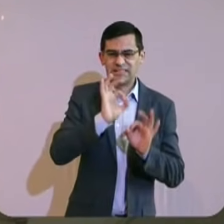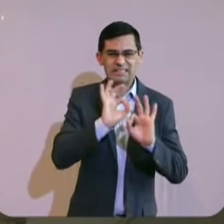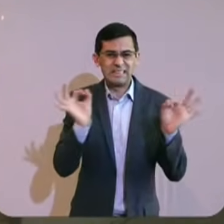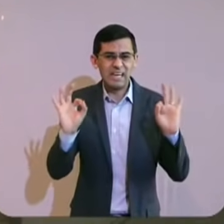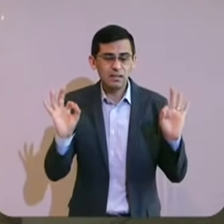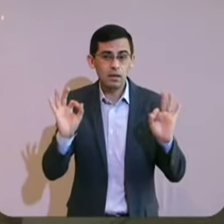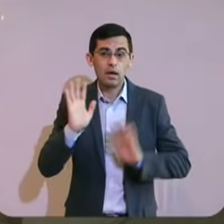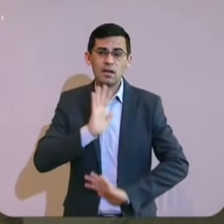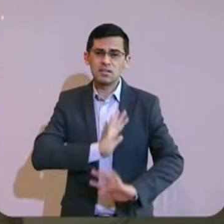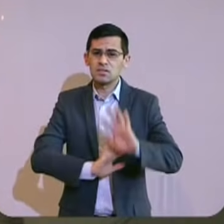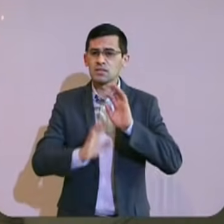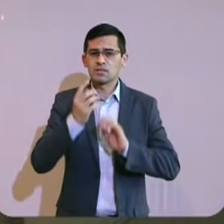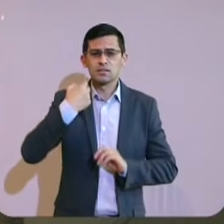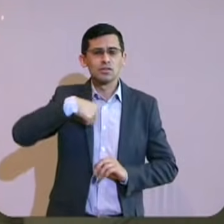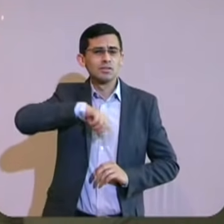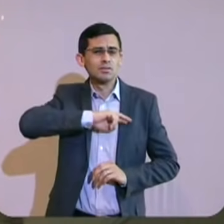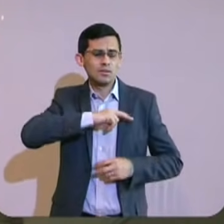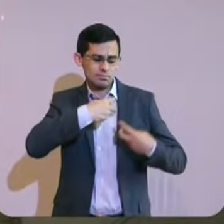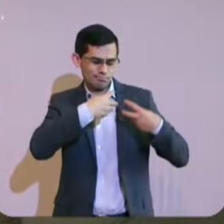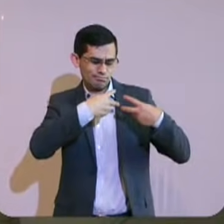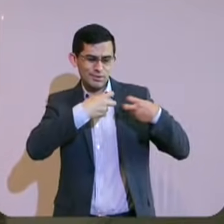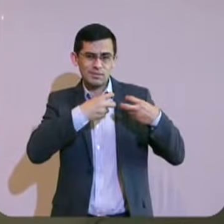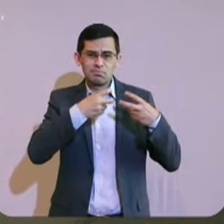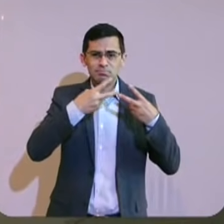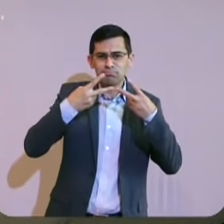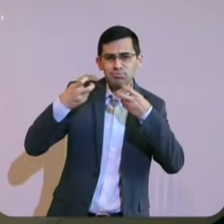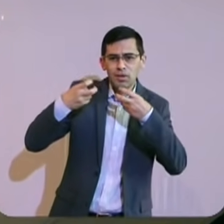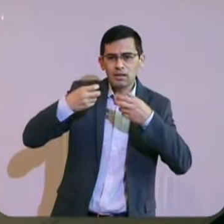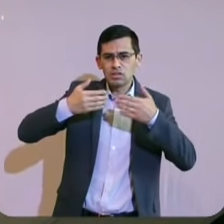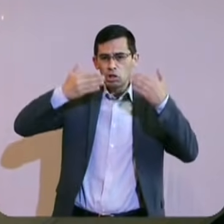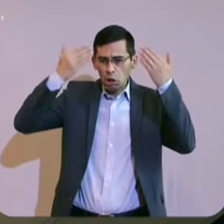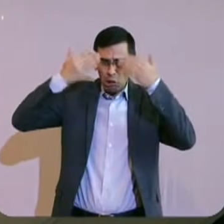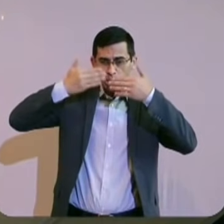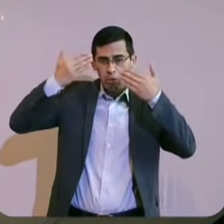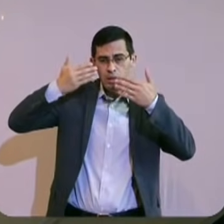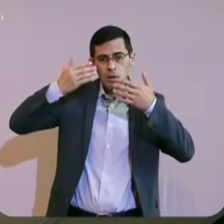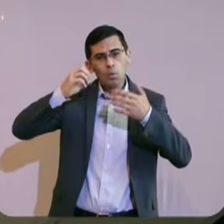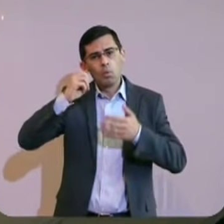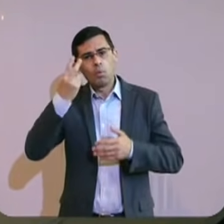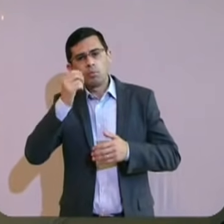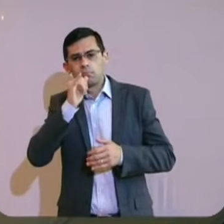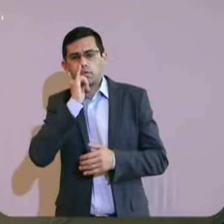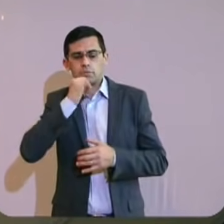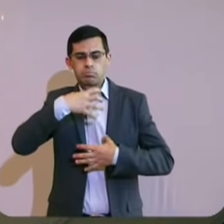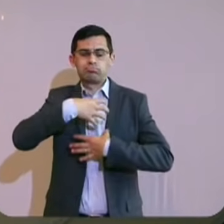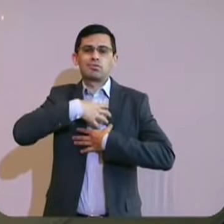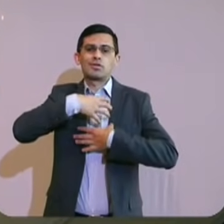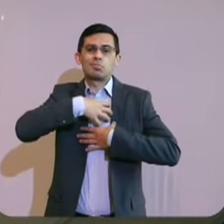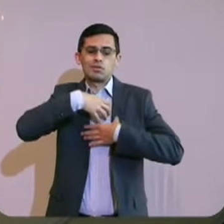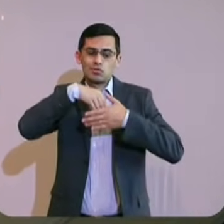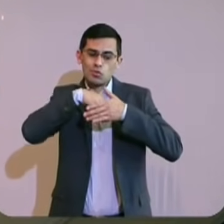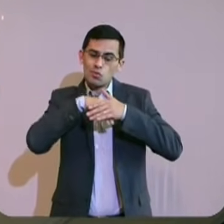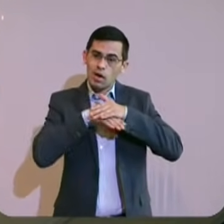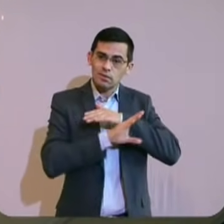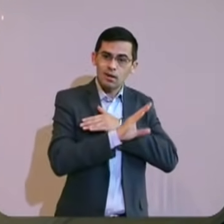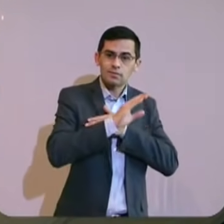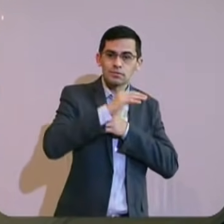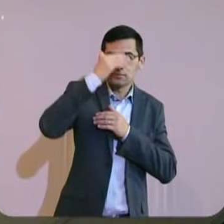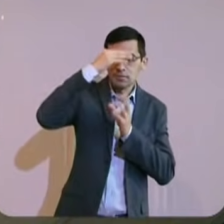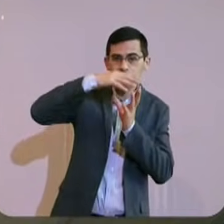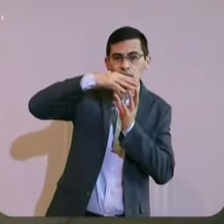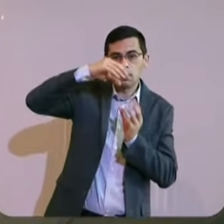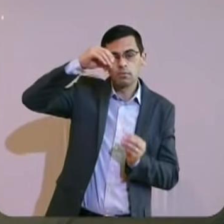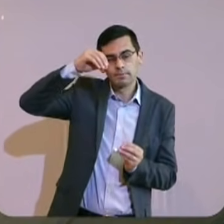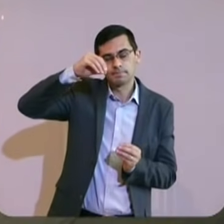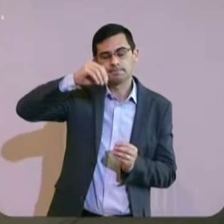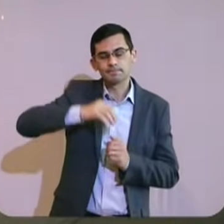Às vezes nós não enxergamos os sentimentos que estão guardados na nossa alma.